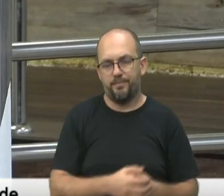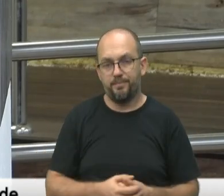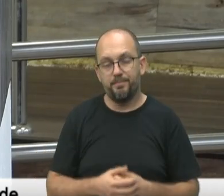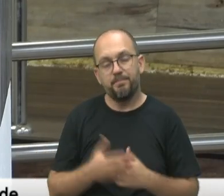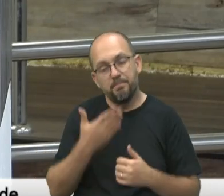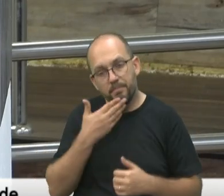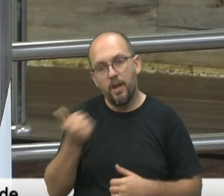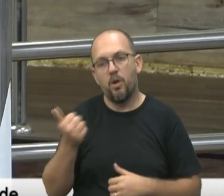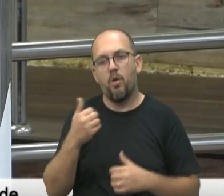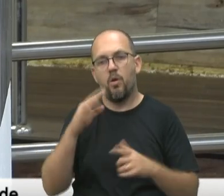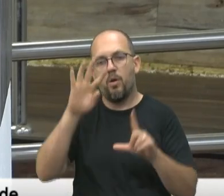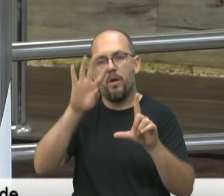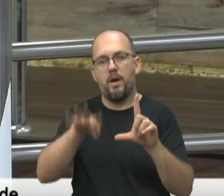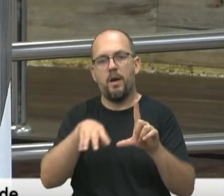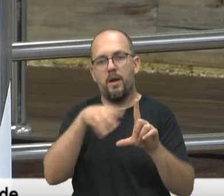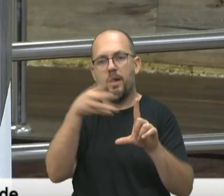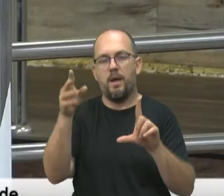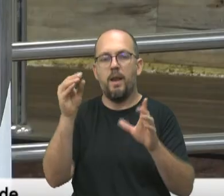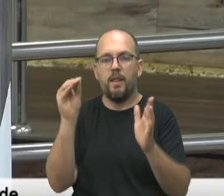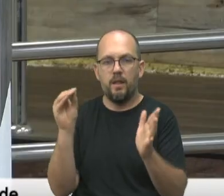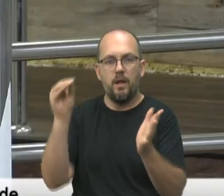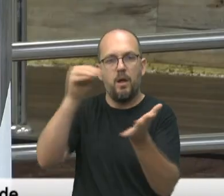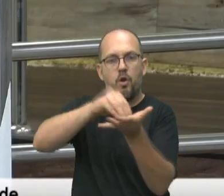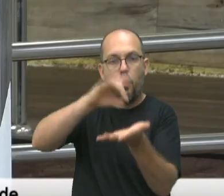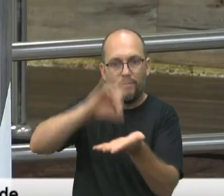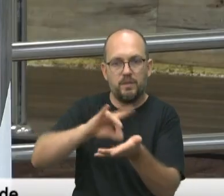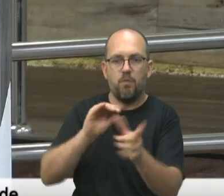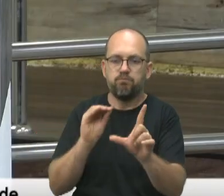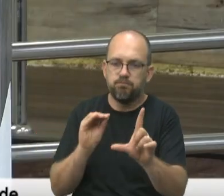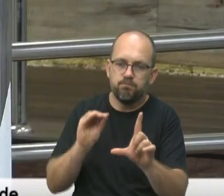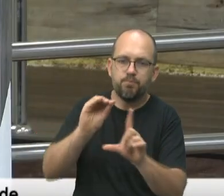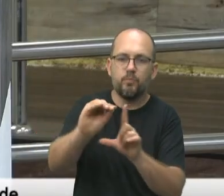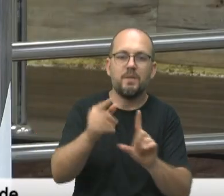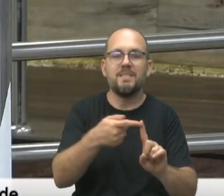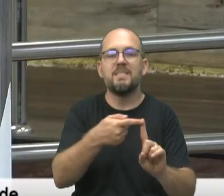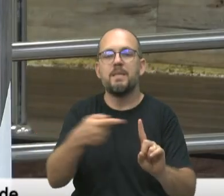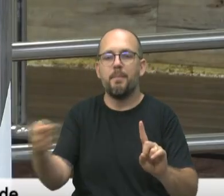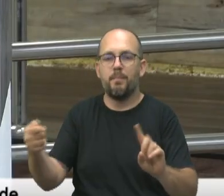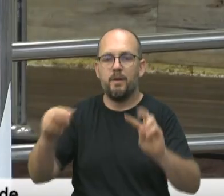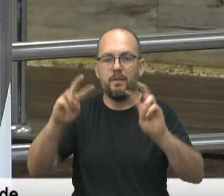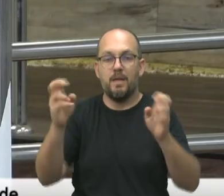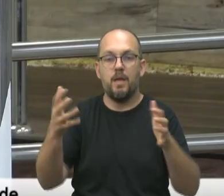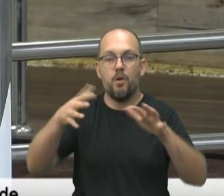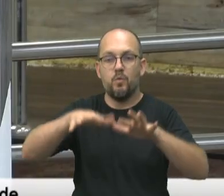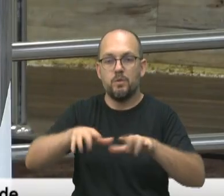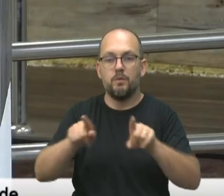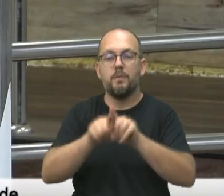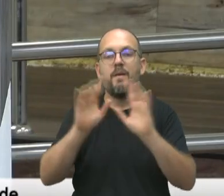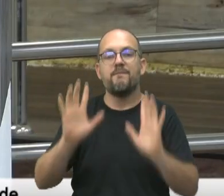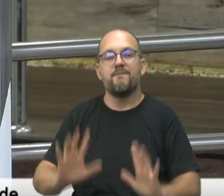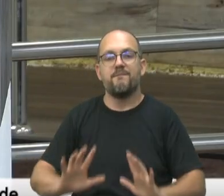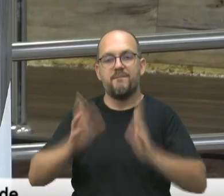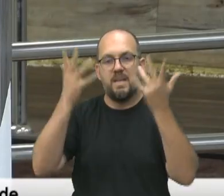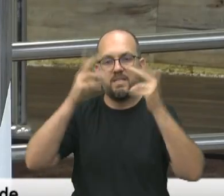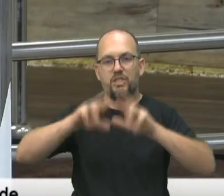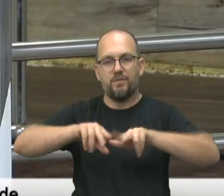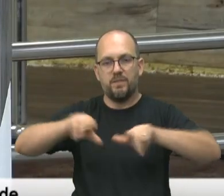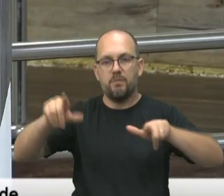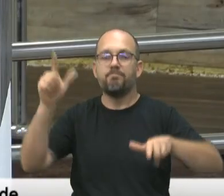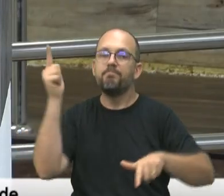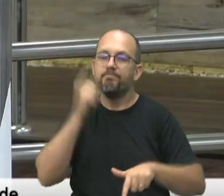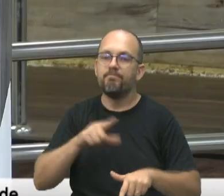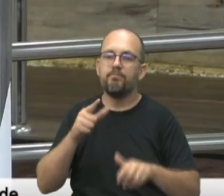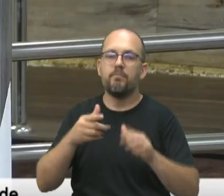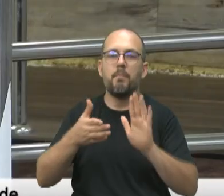do que colocar no calendário oficial da cidade a Semana de Inclusão e a Festa da Diversidade para a gente conseguir